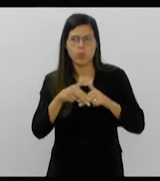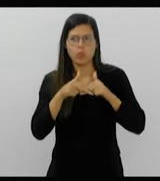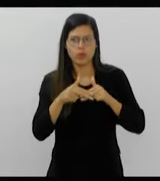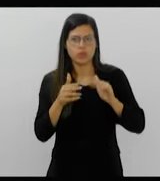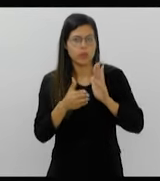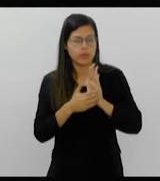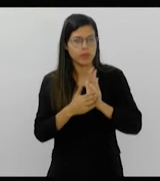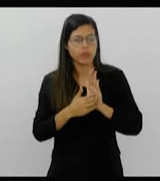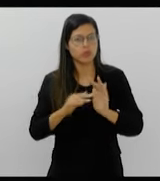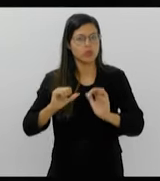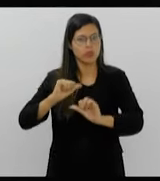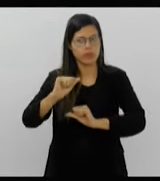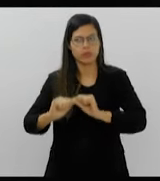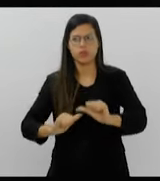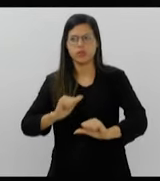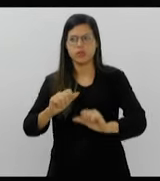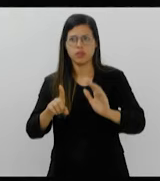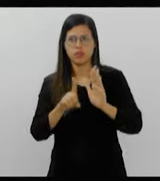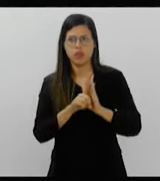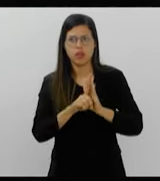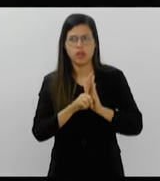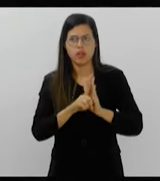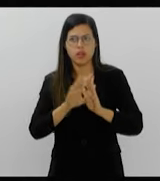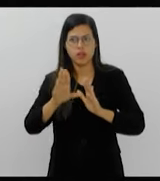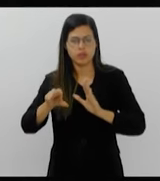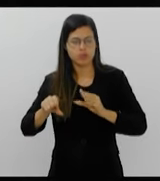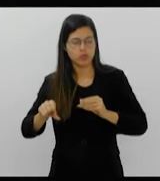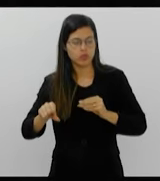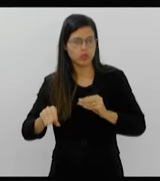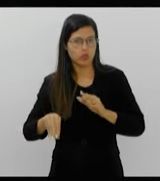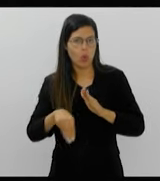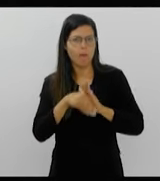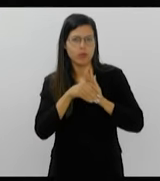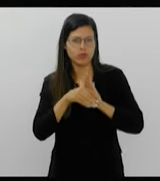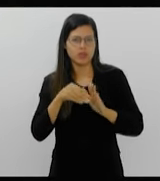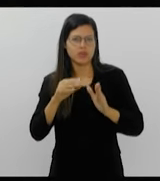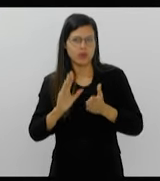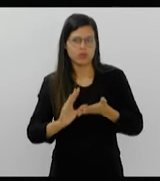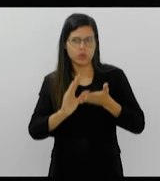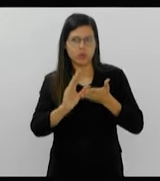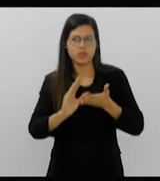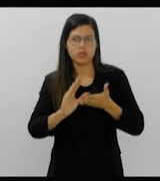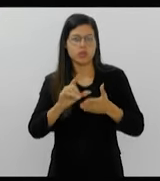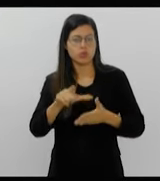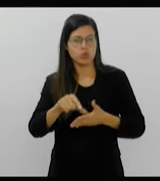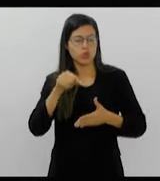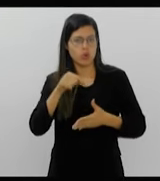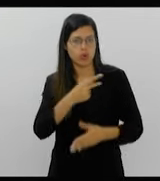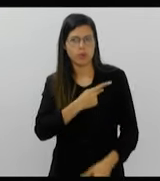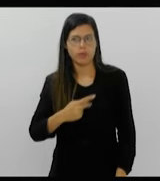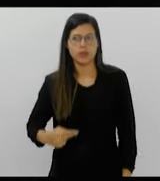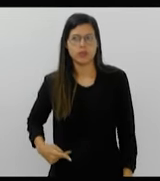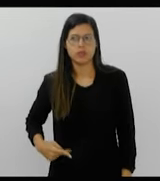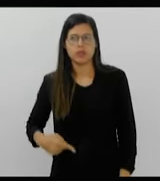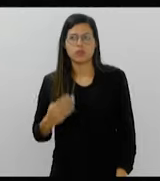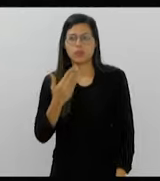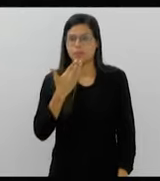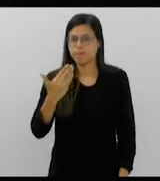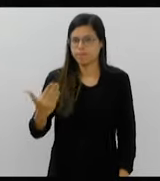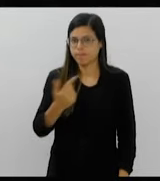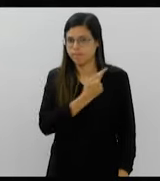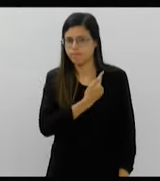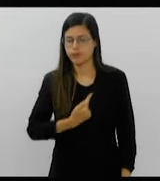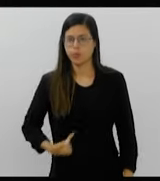de alteração da lei de composição do Conselho e de eleição do seu presidente, e o nosso apelo ao governo